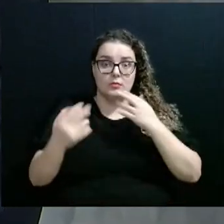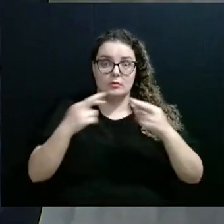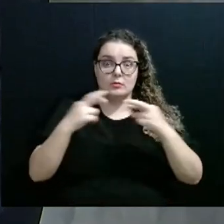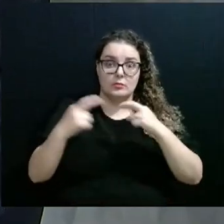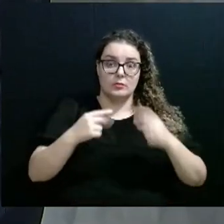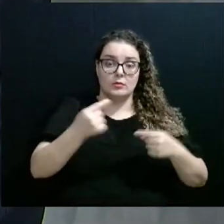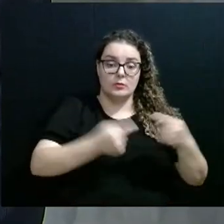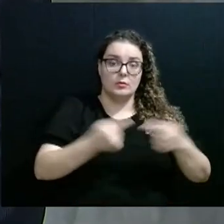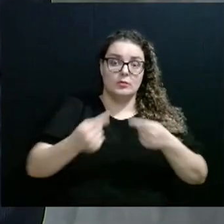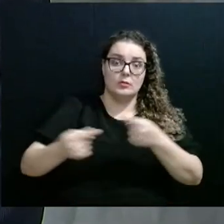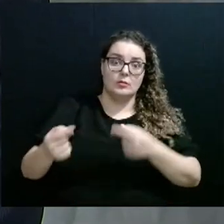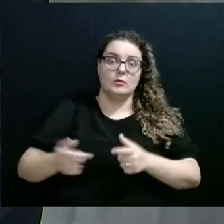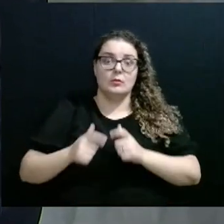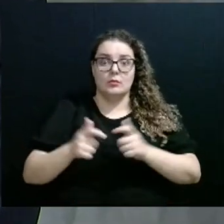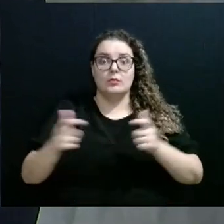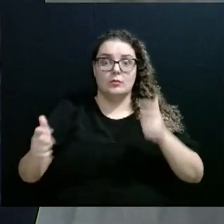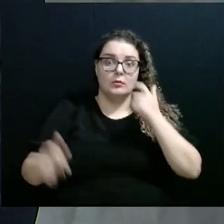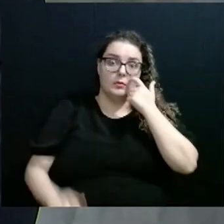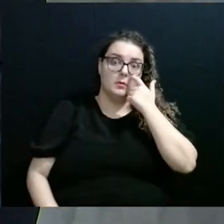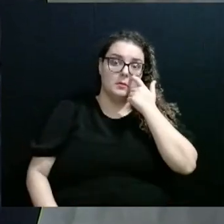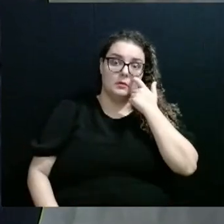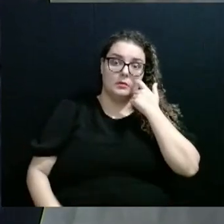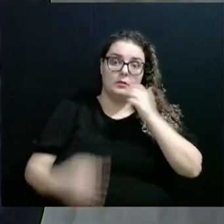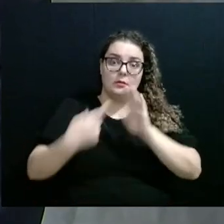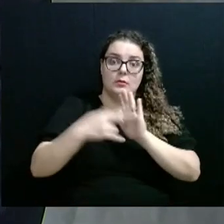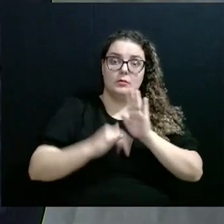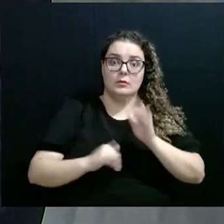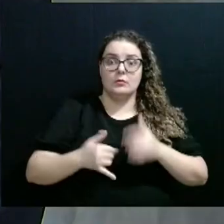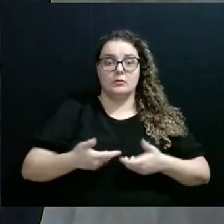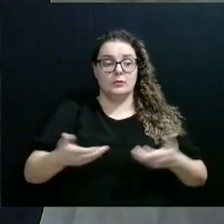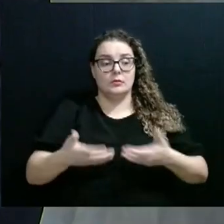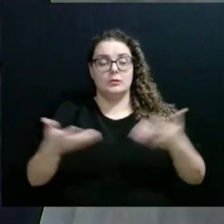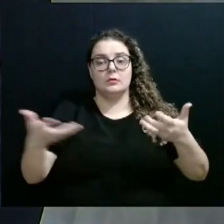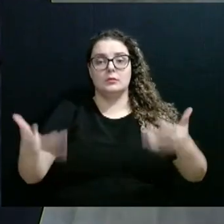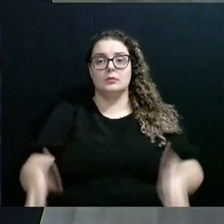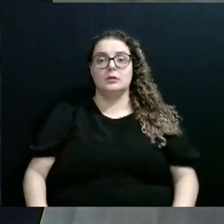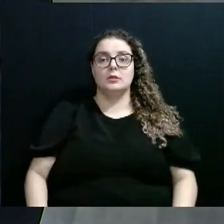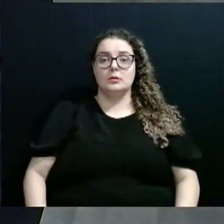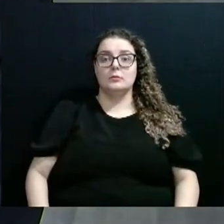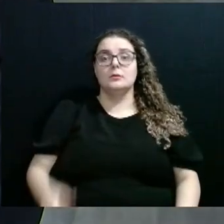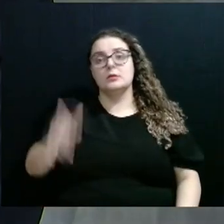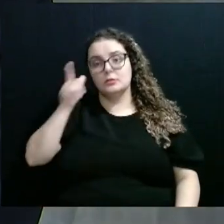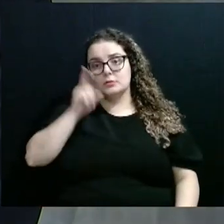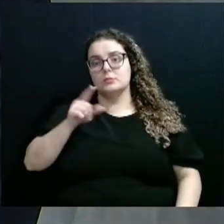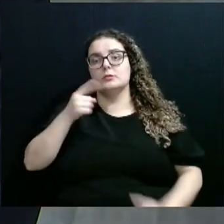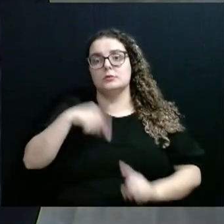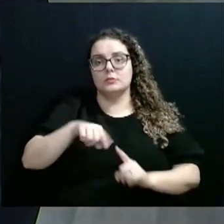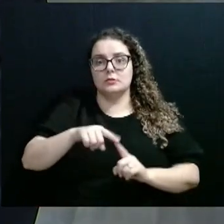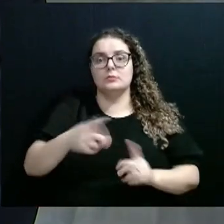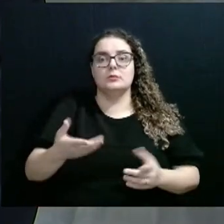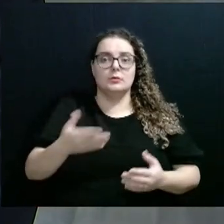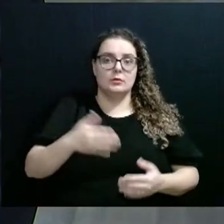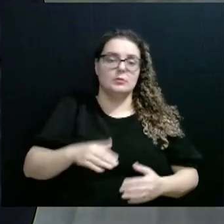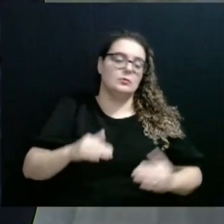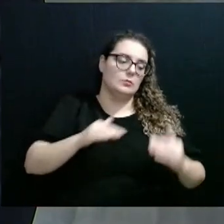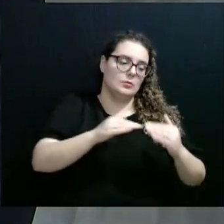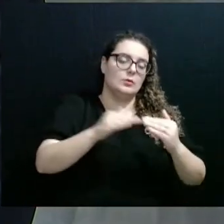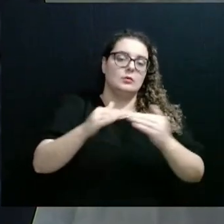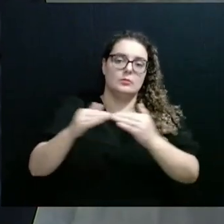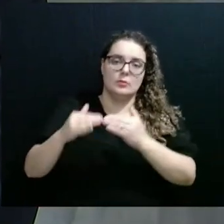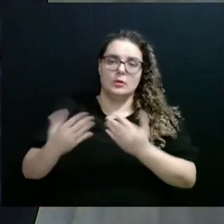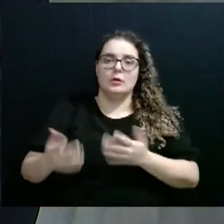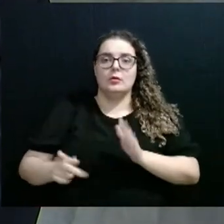aumentando, né? O relatório foi acalorando e, enfim, conseguimos chegar aí num consenso e o projeto foi aprovado